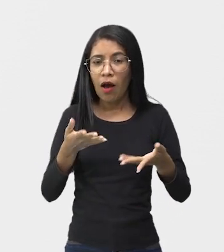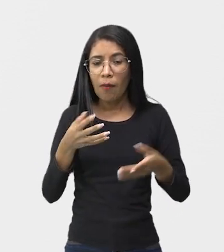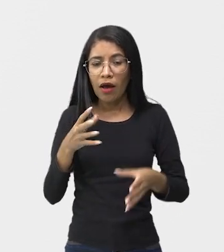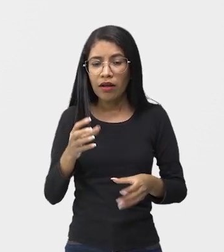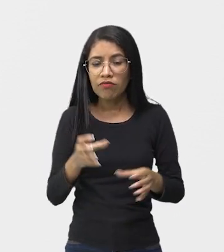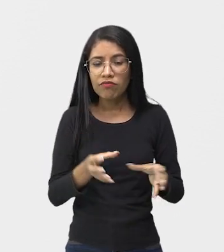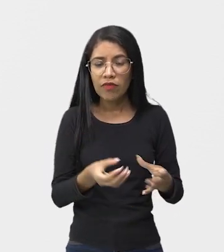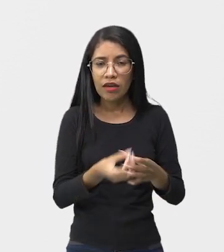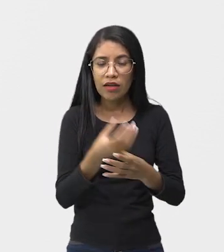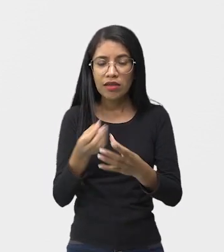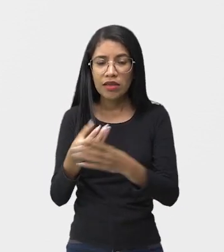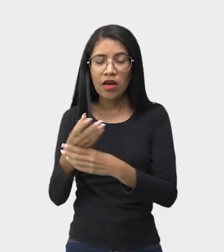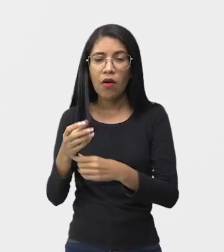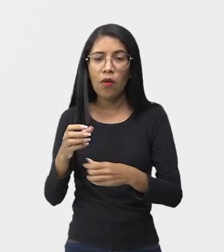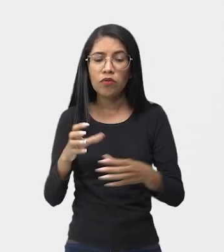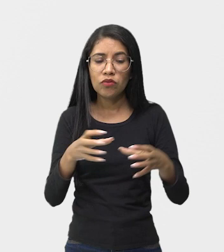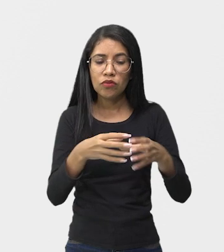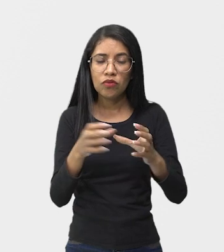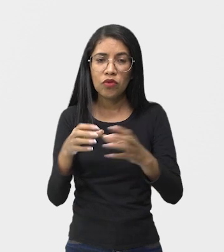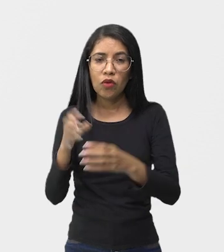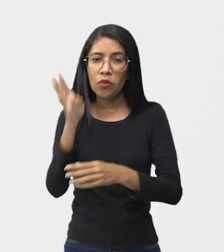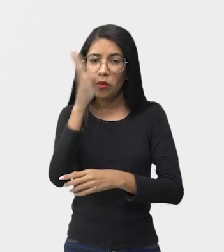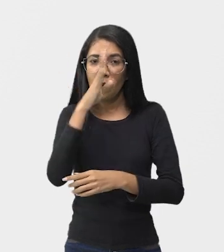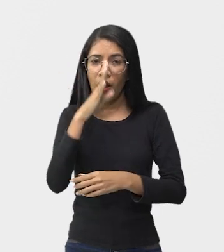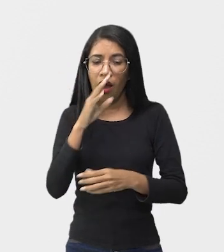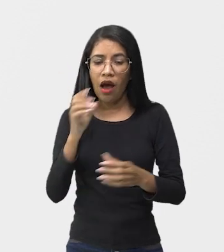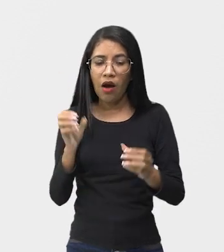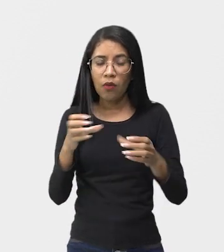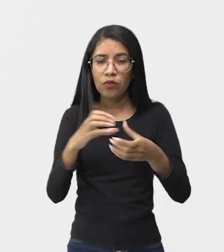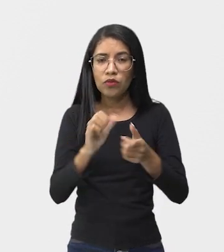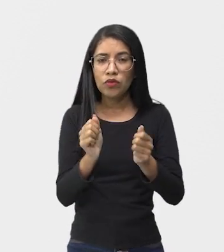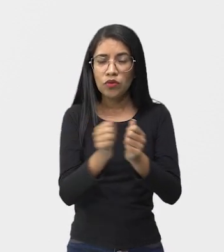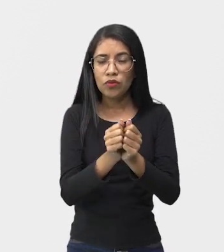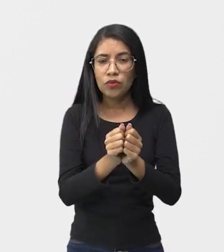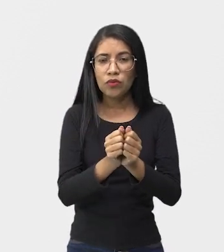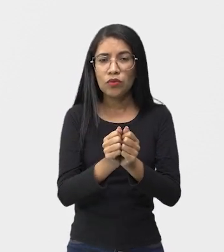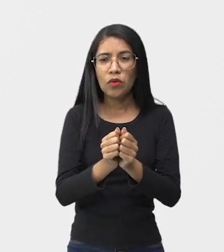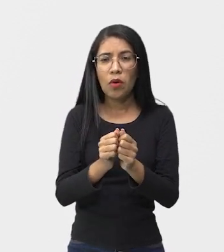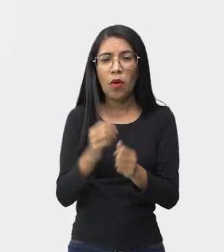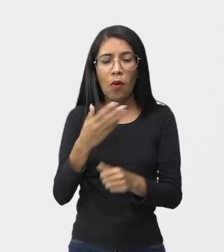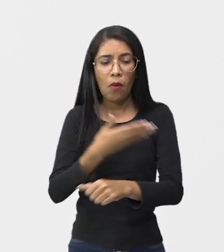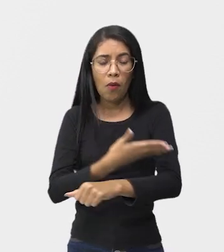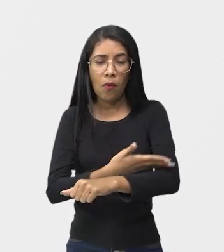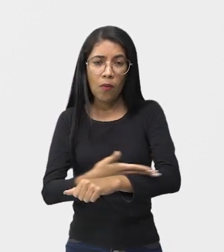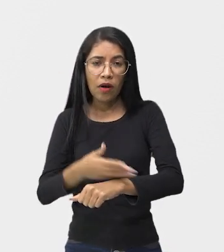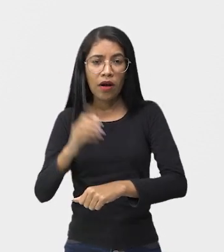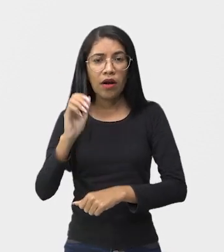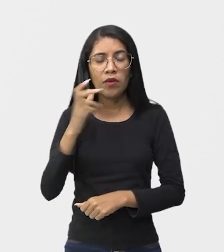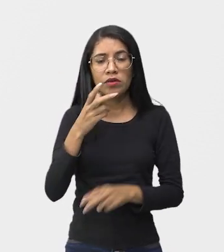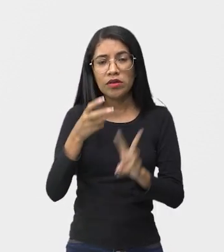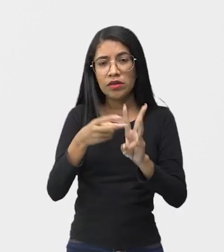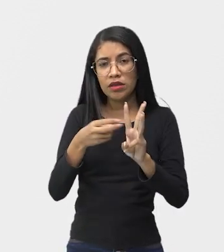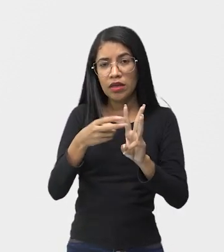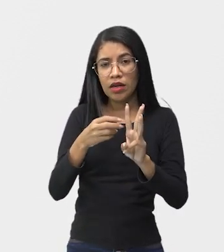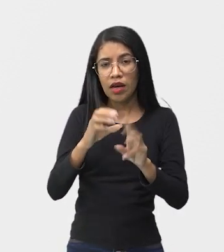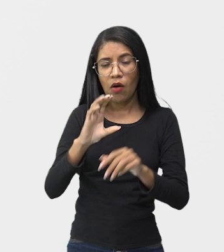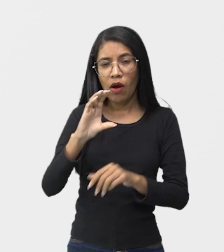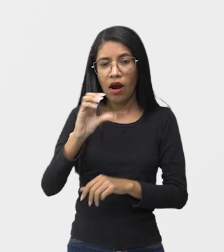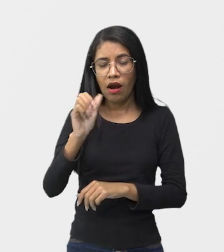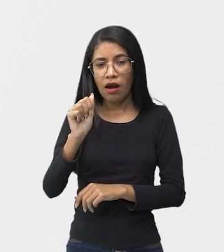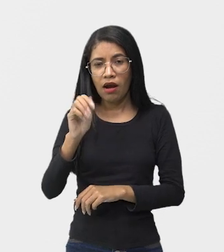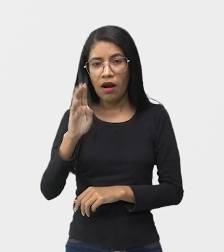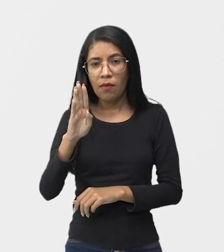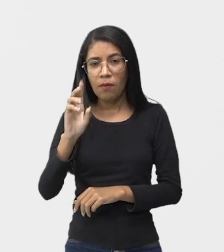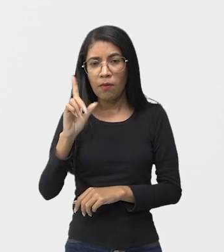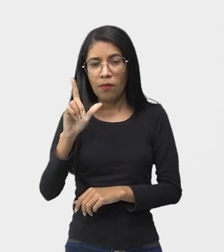formação das etnias nacionais. A união mesmo que desconhecida entre brancos e índios deu origem ao